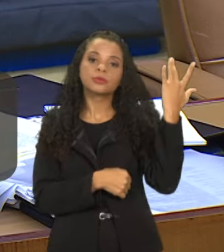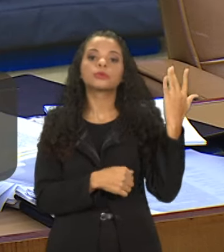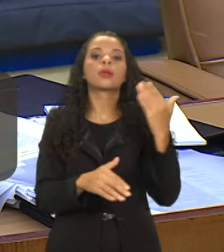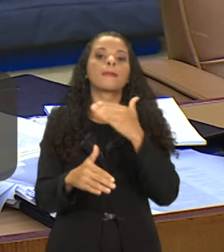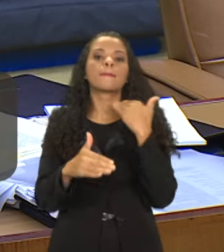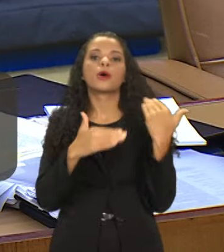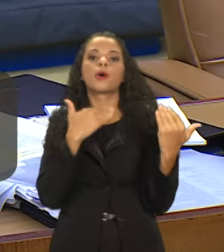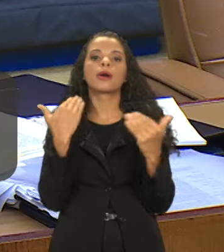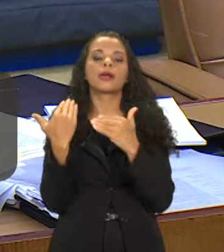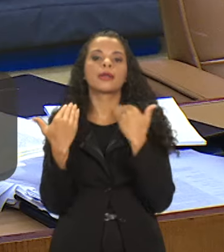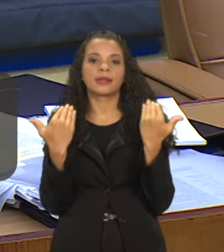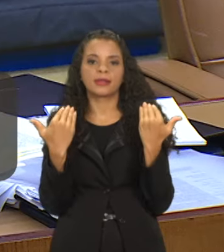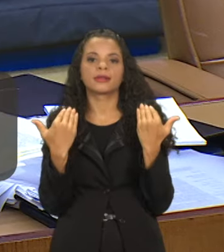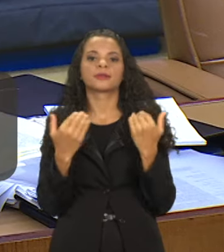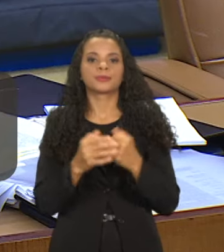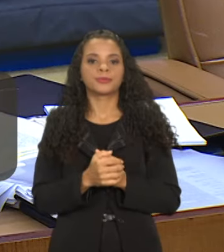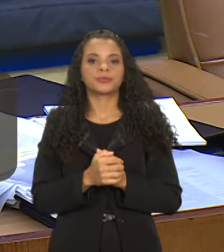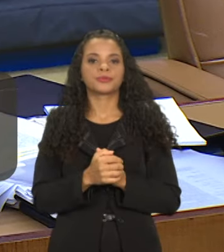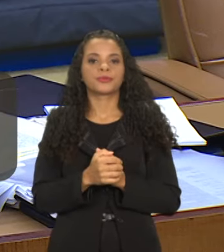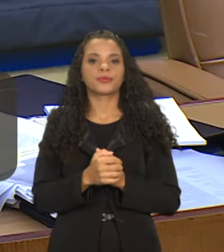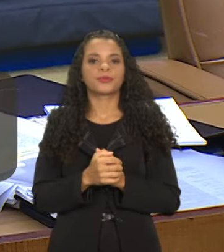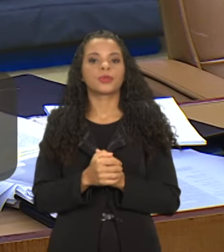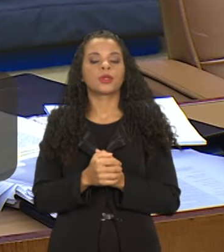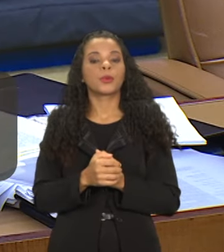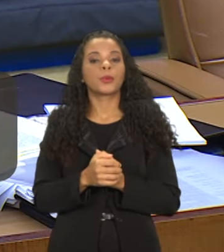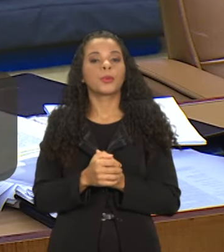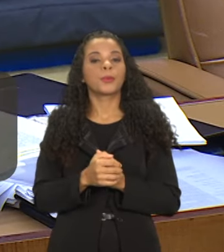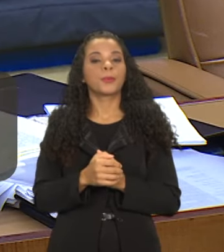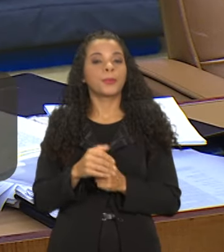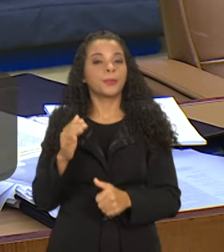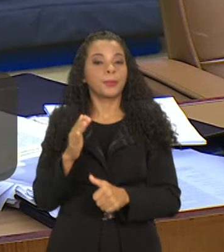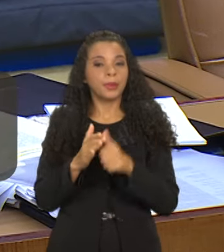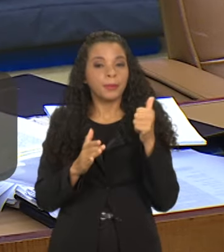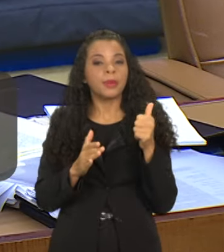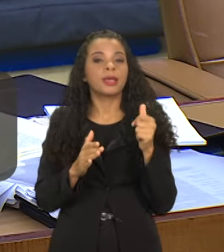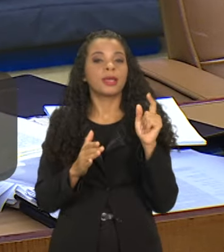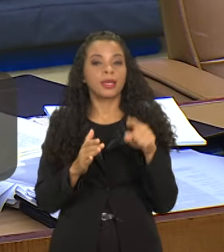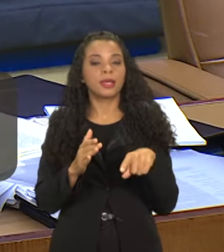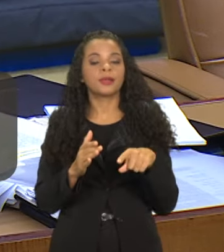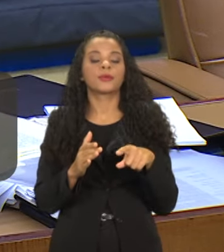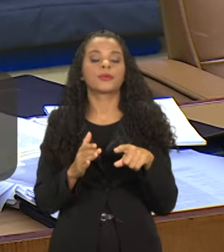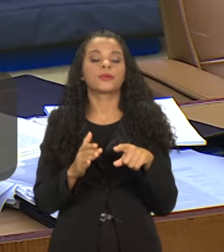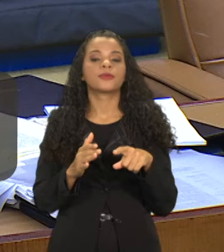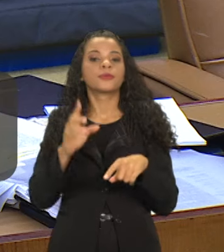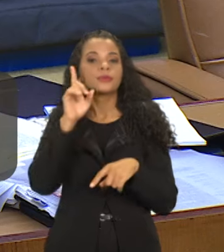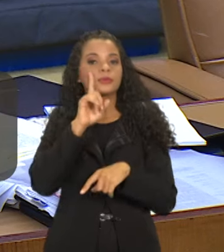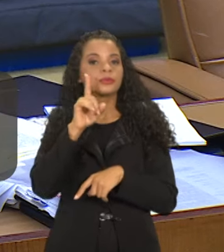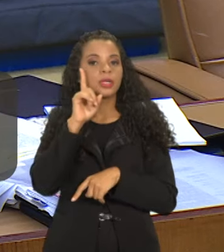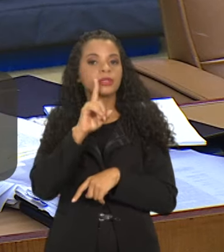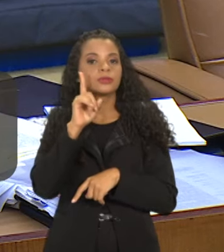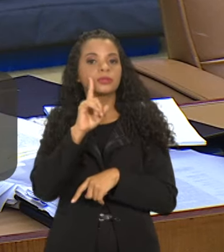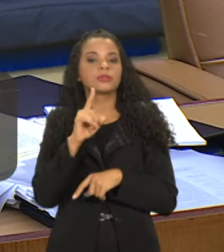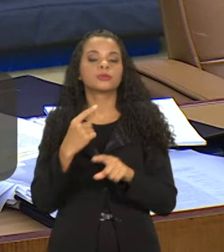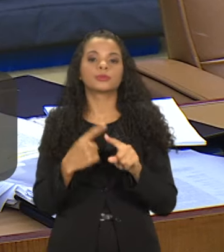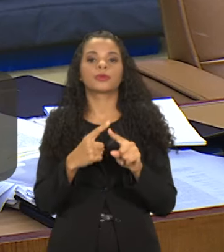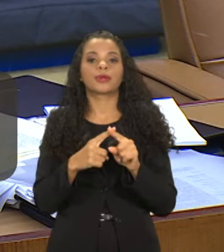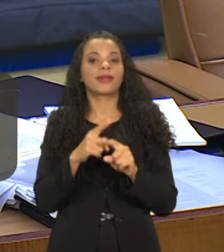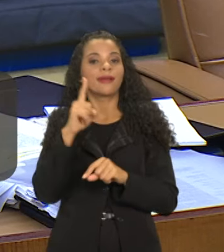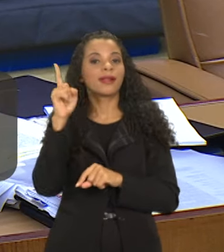acaso, o primeiro, à época, foram os Estados Unidos, porque lá, como aqui, de início houve um